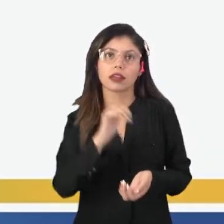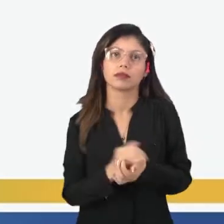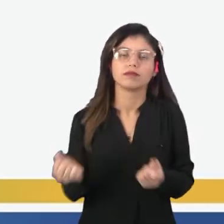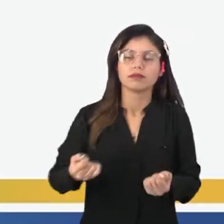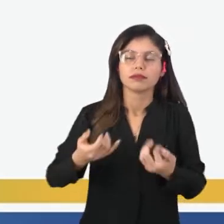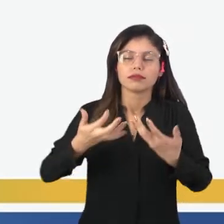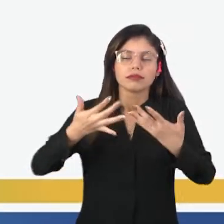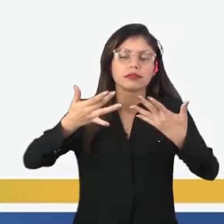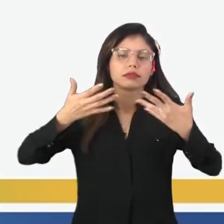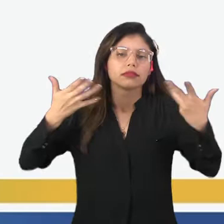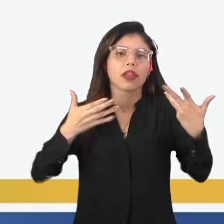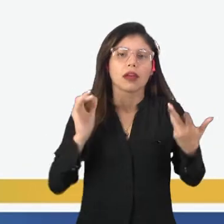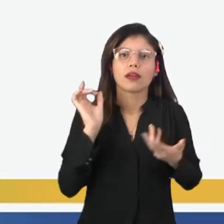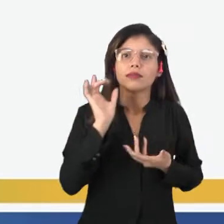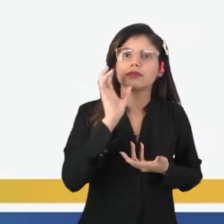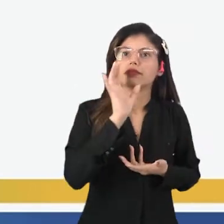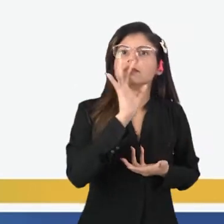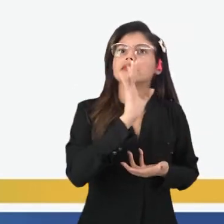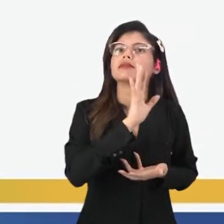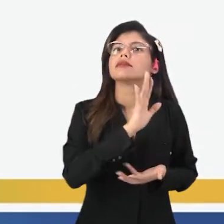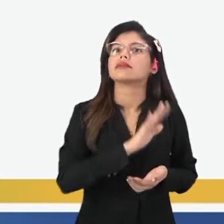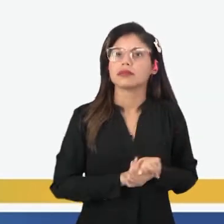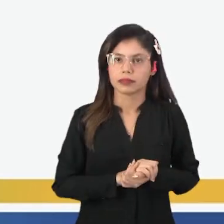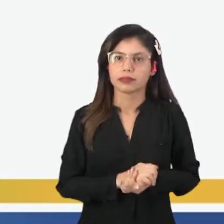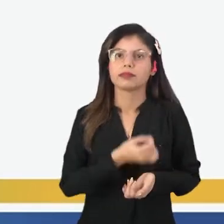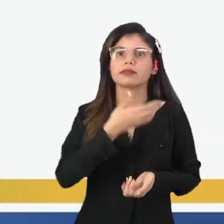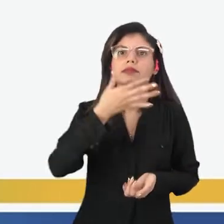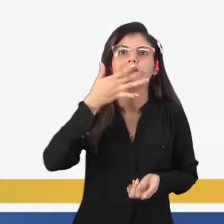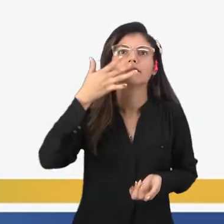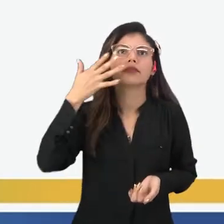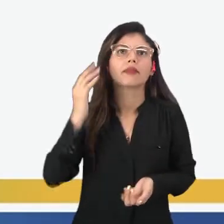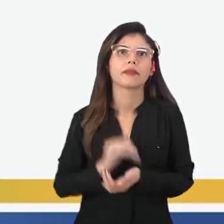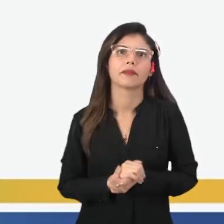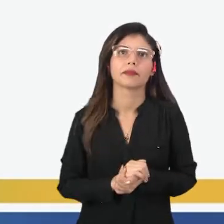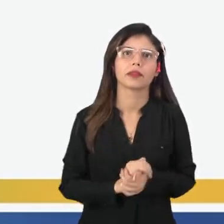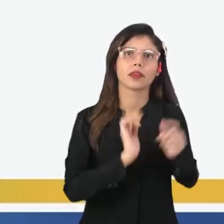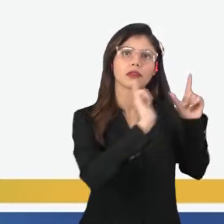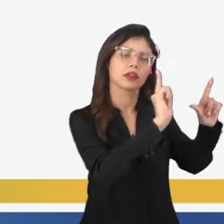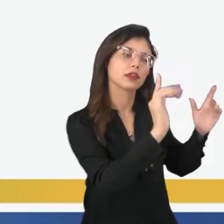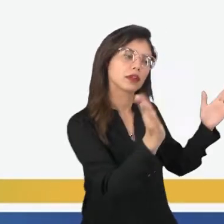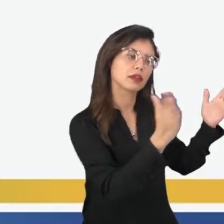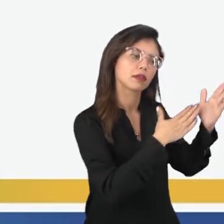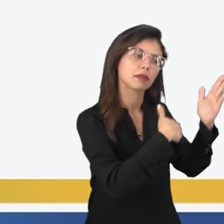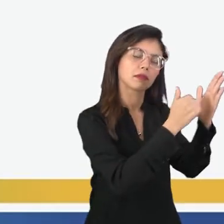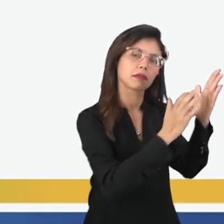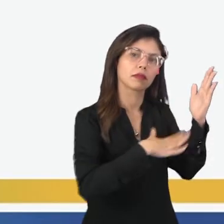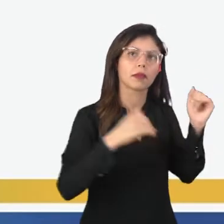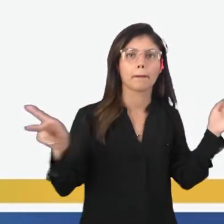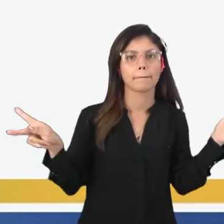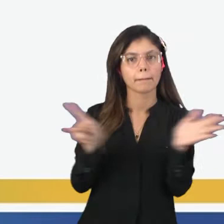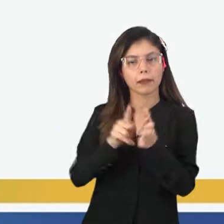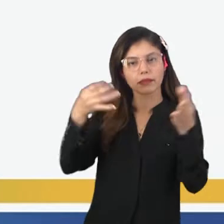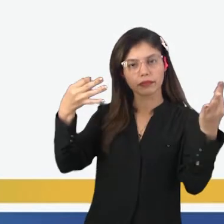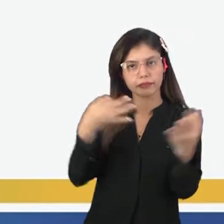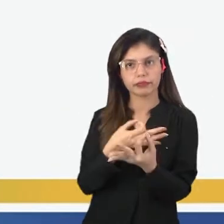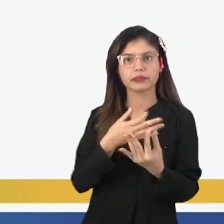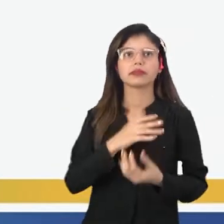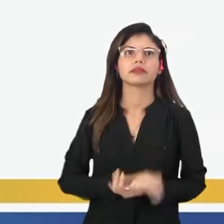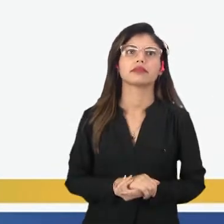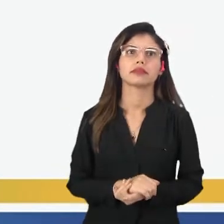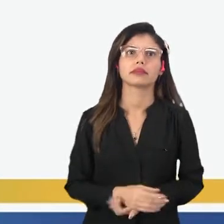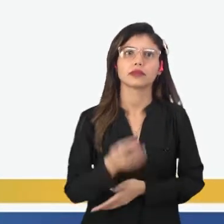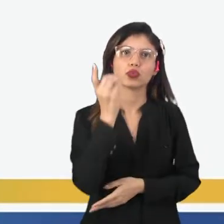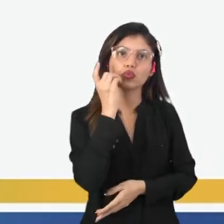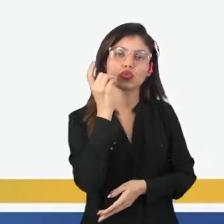amaciante deixar a roupa como uma obra-prima e o quadro da Mona Lisa, que é uma obra-prima. Pela